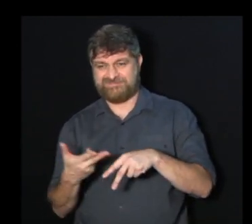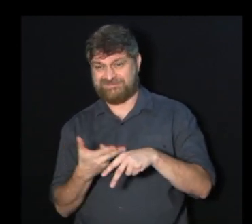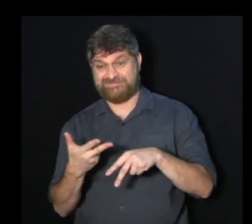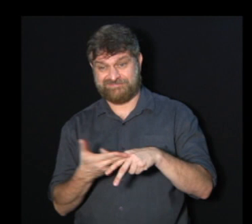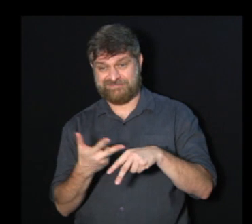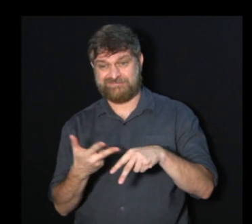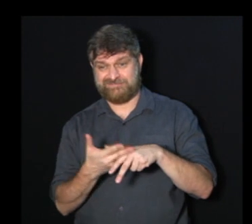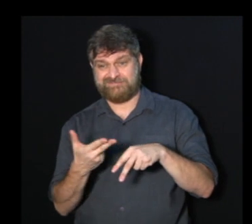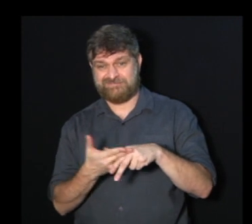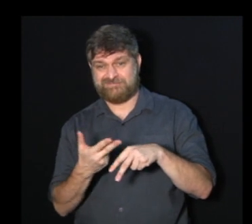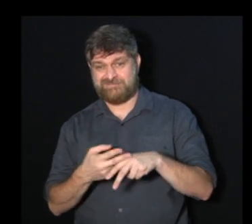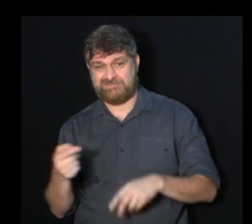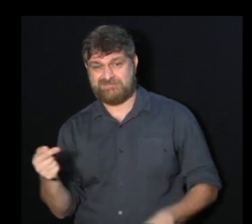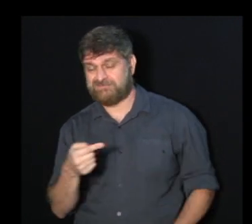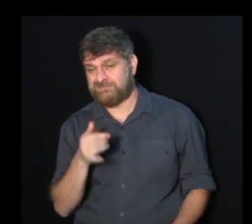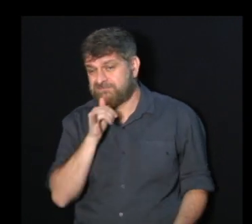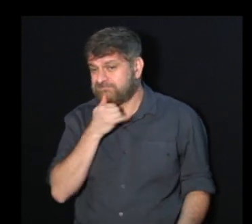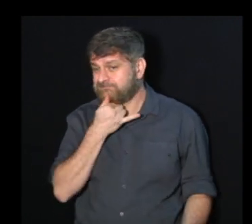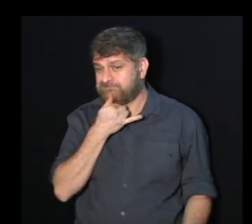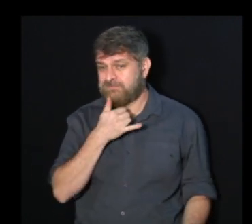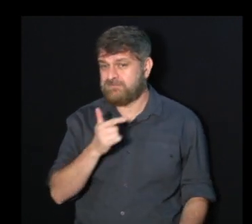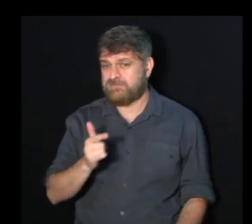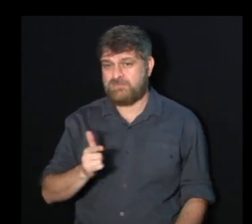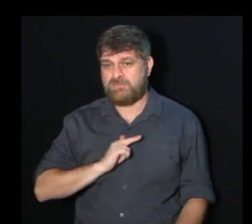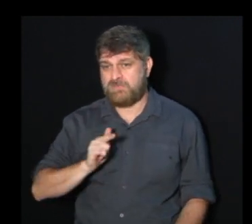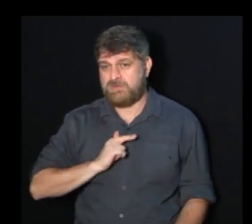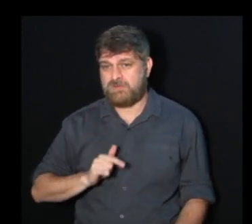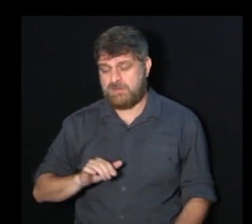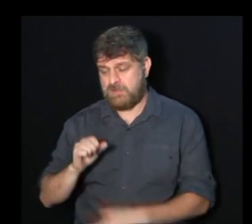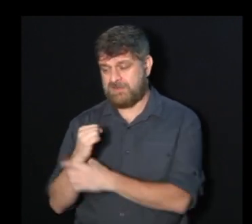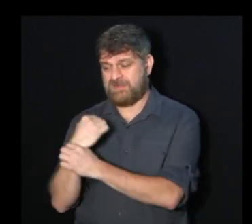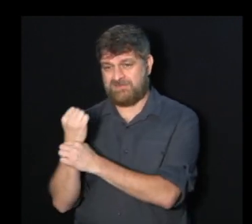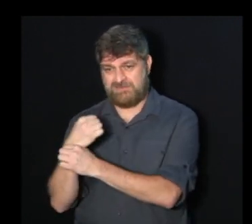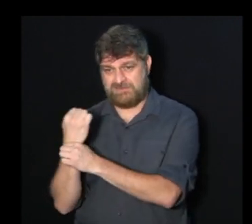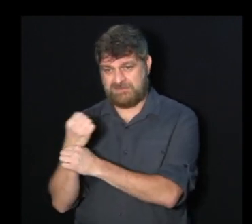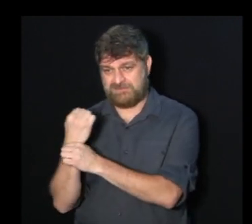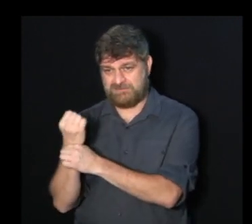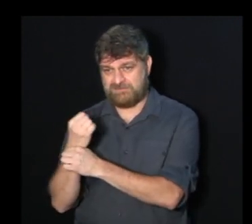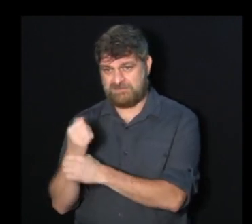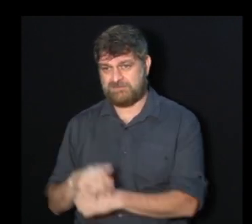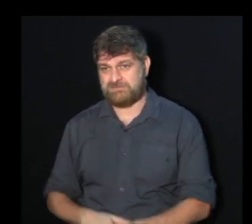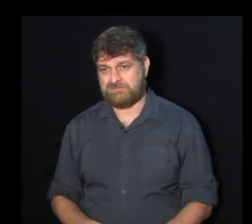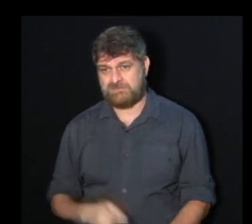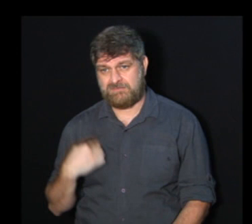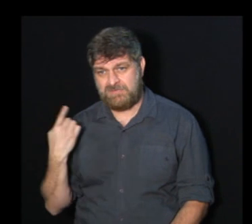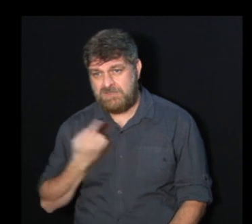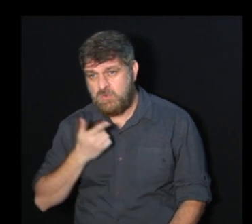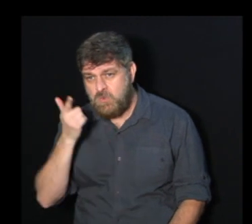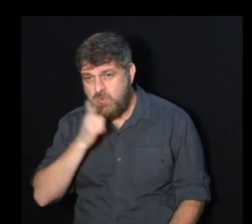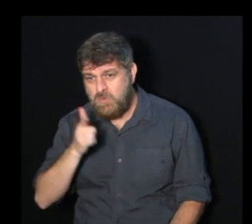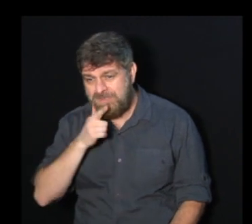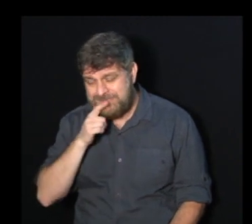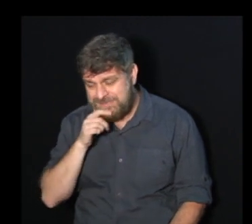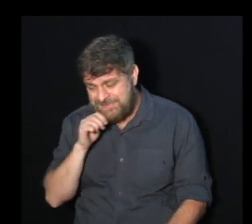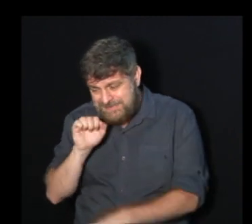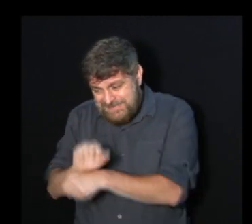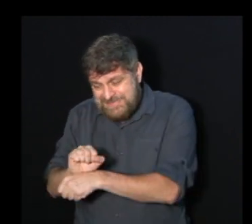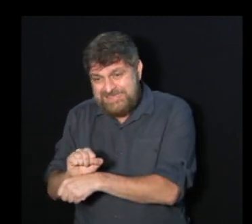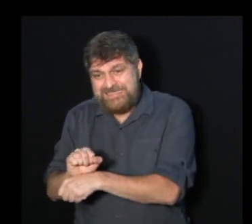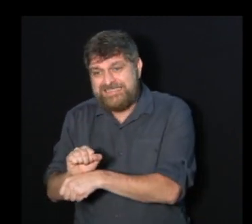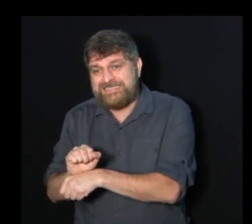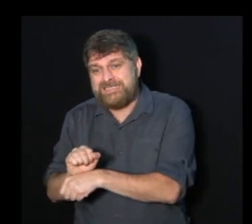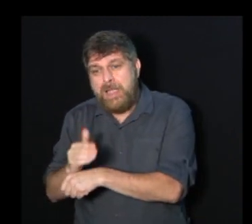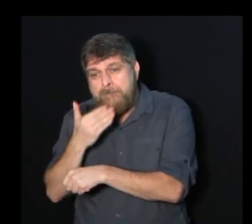E realmente infelizmente, na fisioterapia, é igual a Isa falou, a gente consegue estagnar, a gente consegue dar